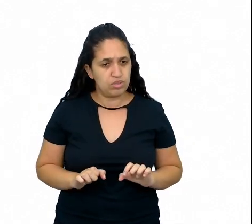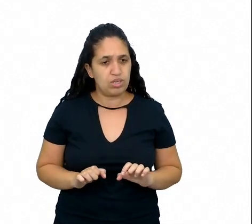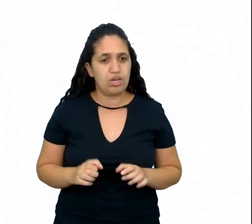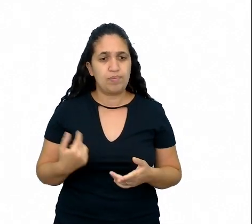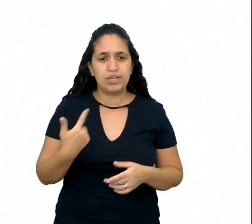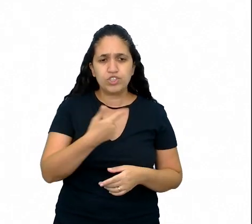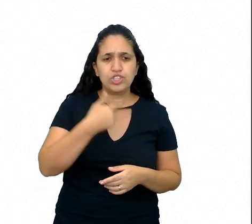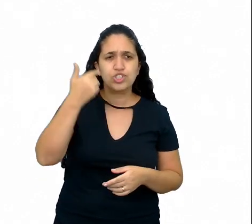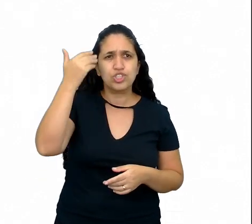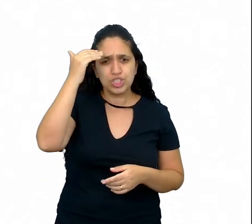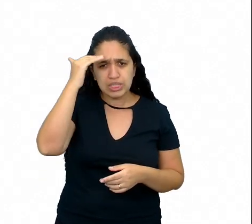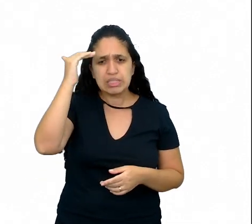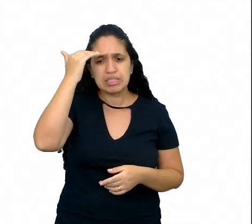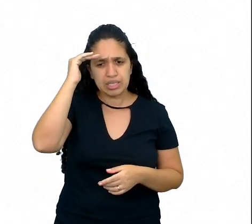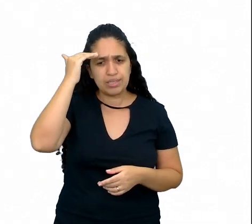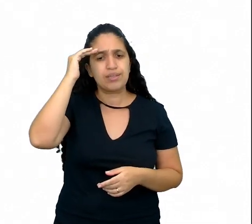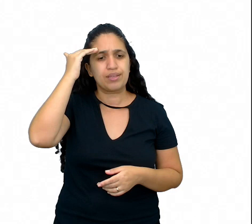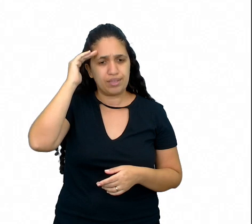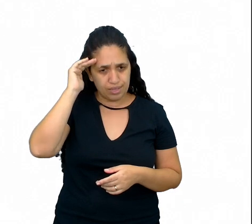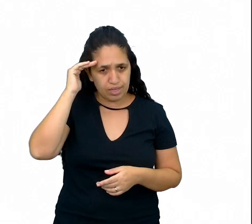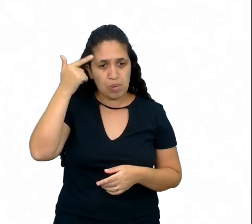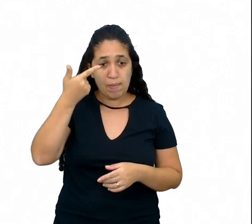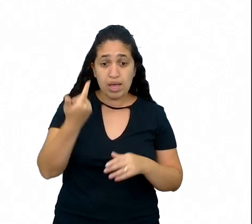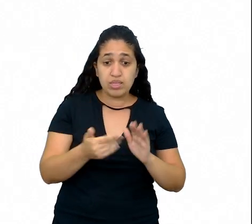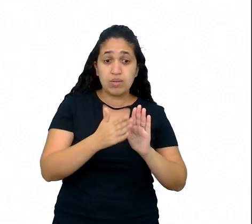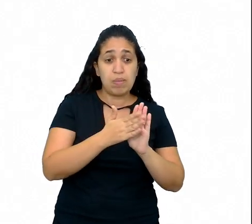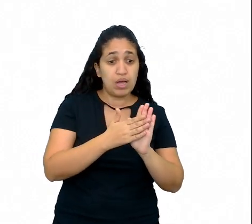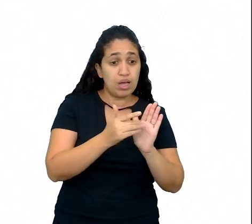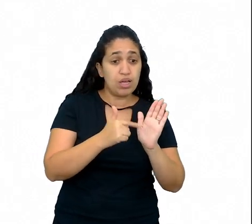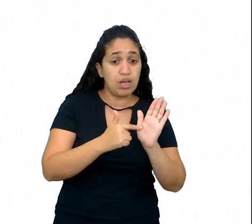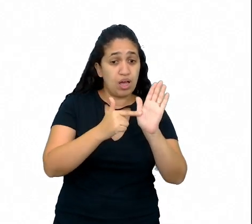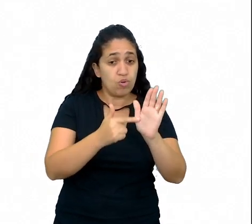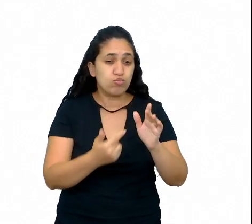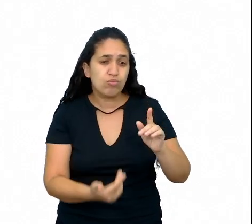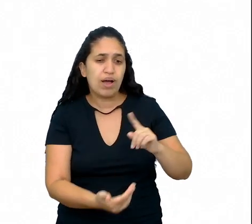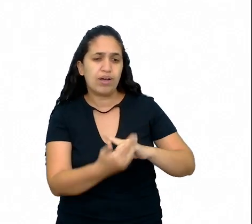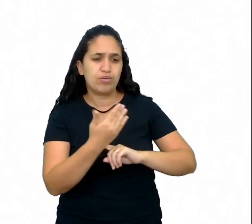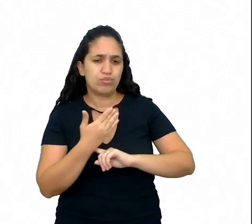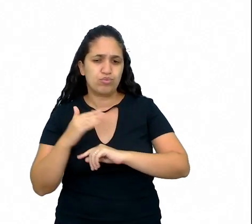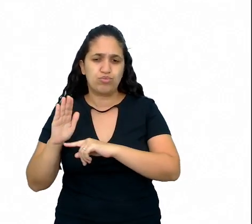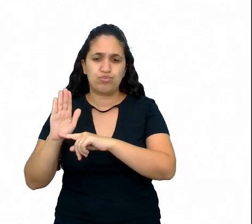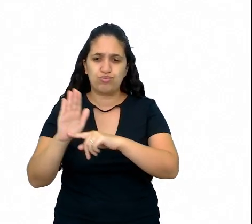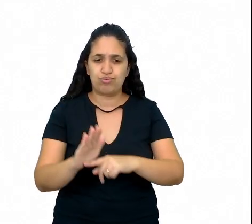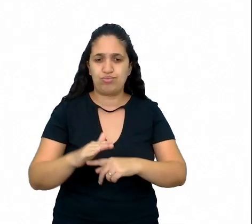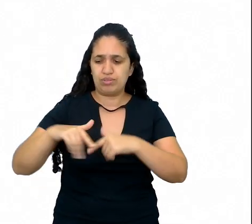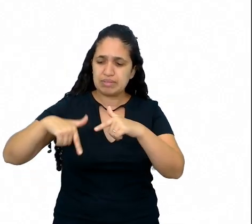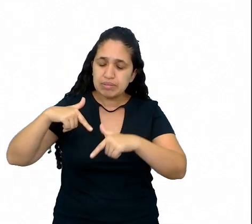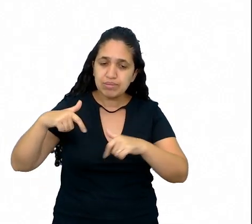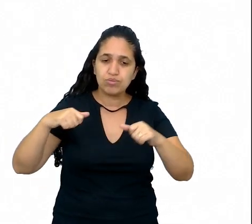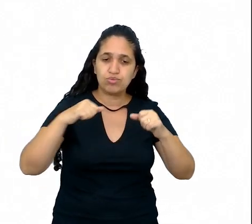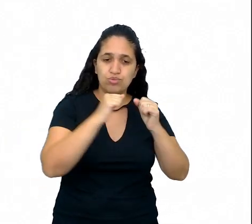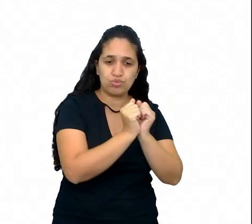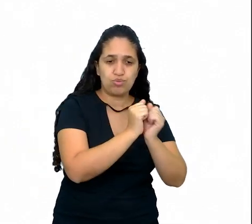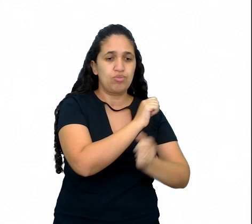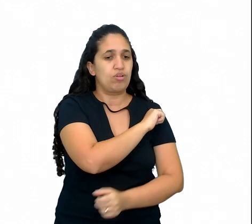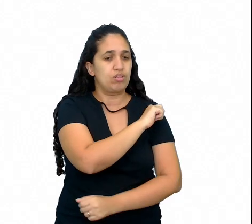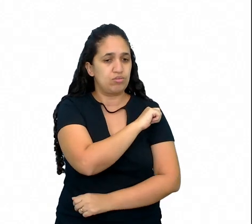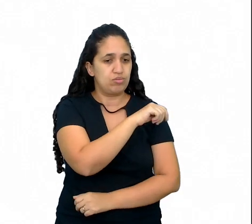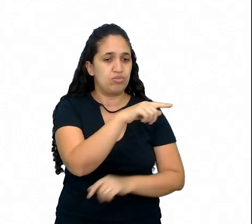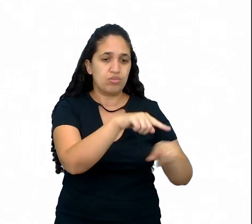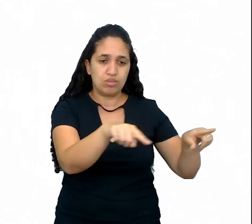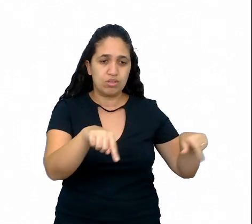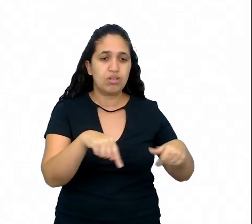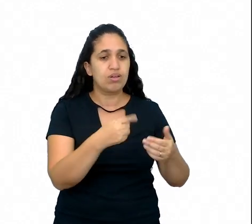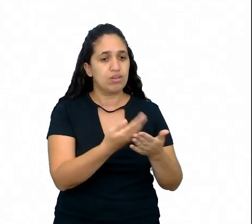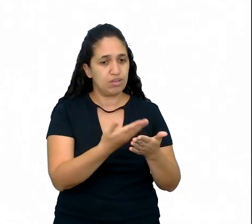gente entender, né? E para que esse material auxilie no nosso trabalho ali com os estudantes na sala de aula,